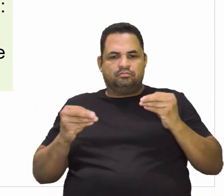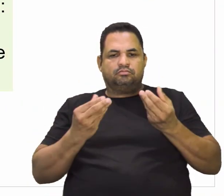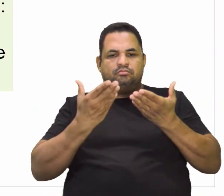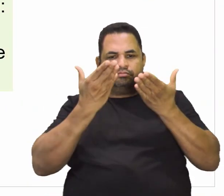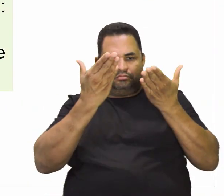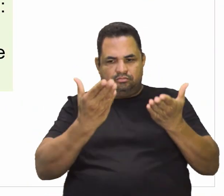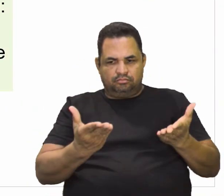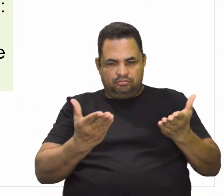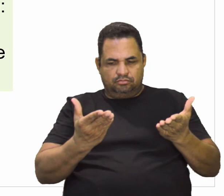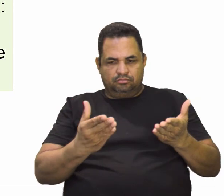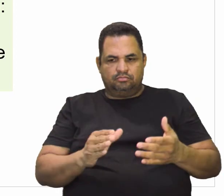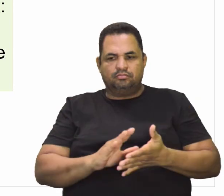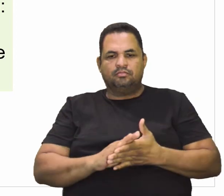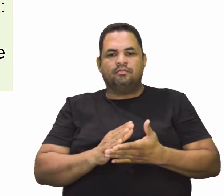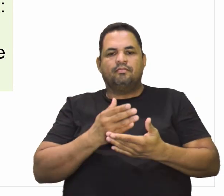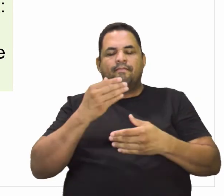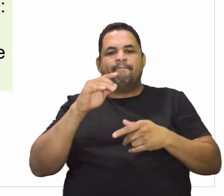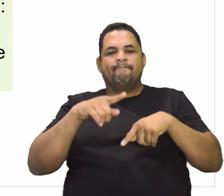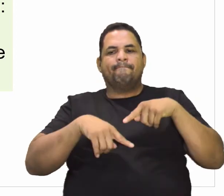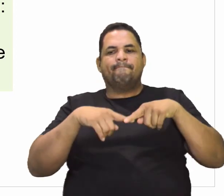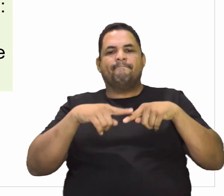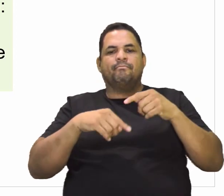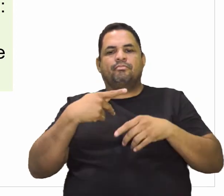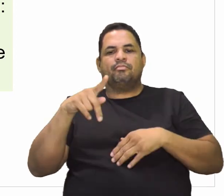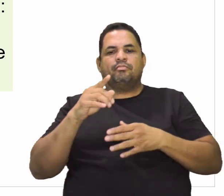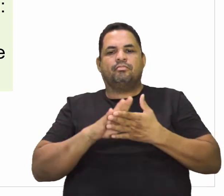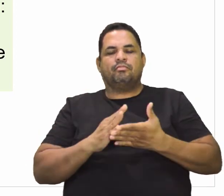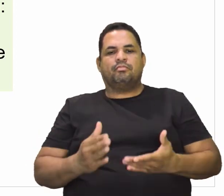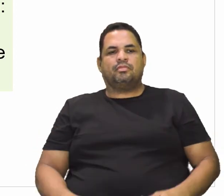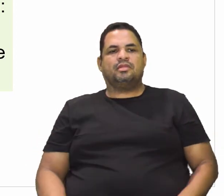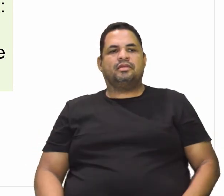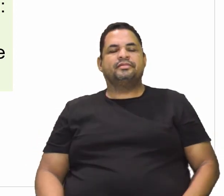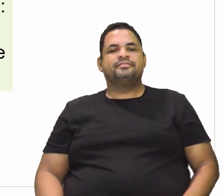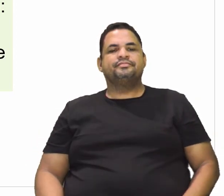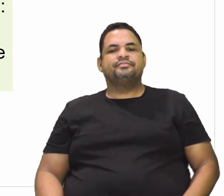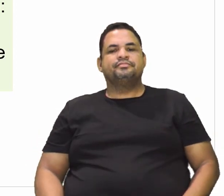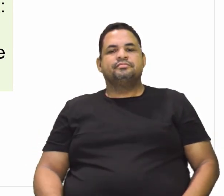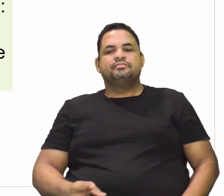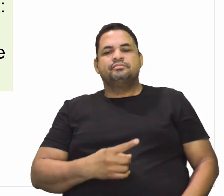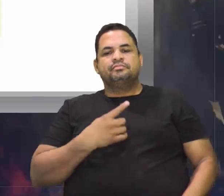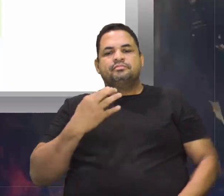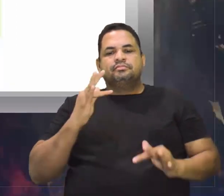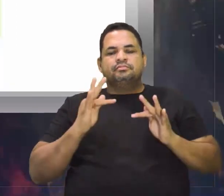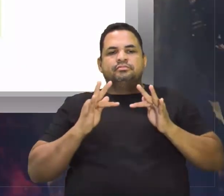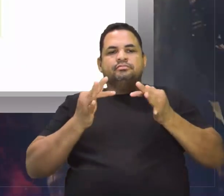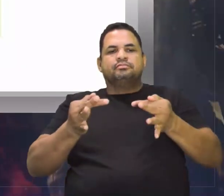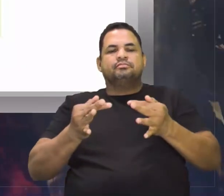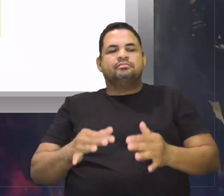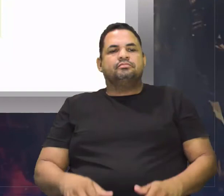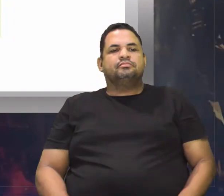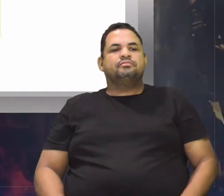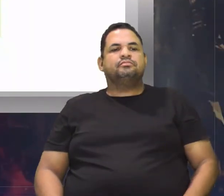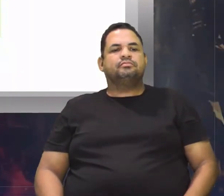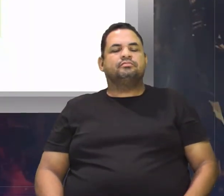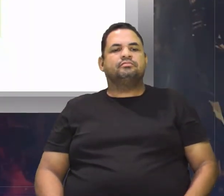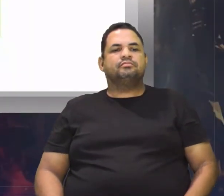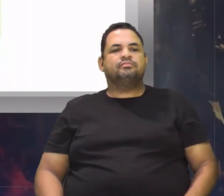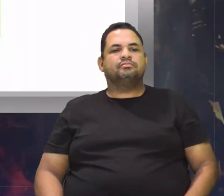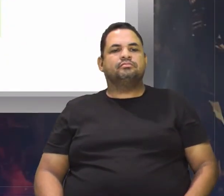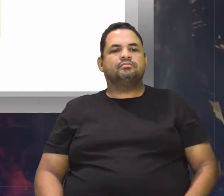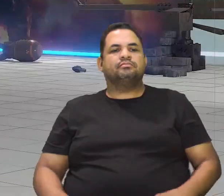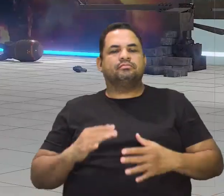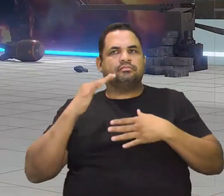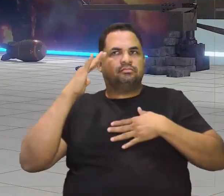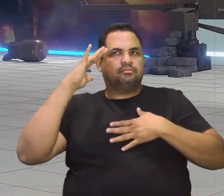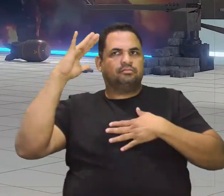aí para vocês, está aí no material para vocês. E aqui nós chegamos ao final de mais uma aventura